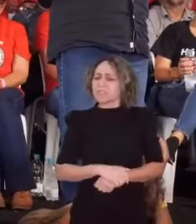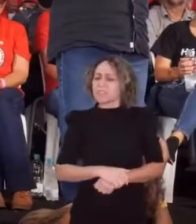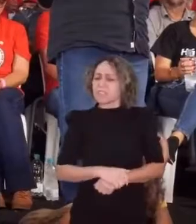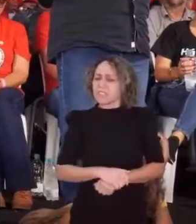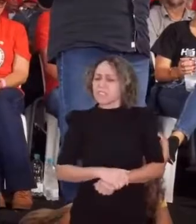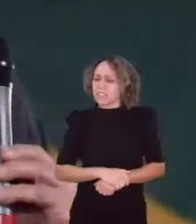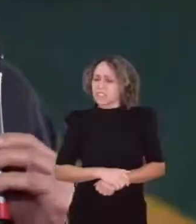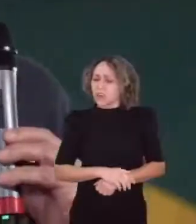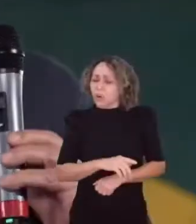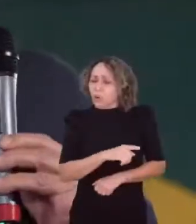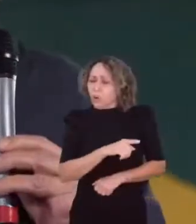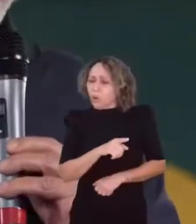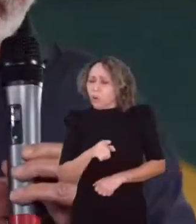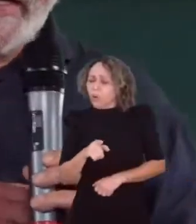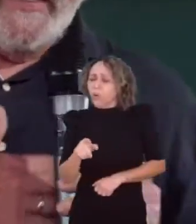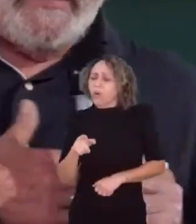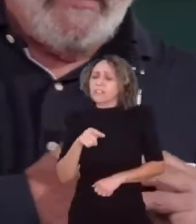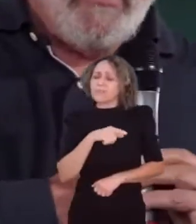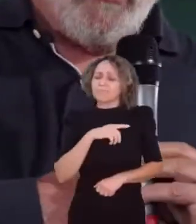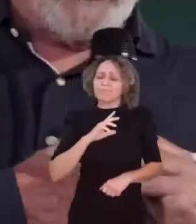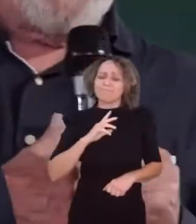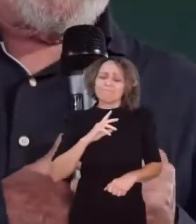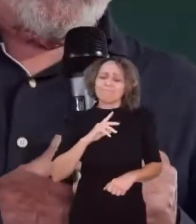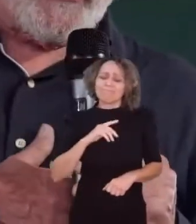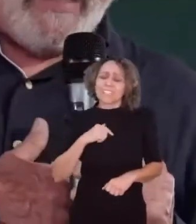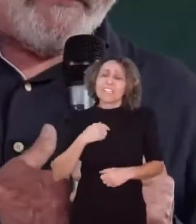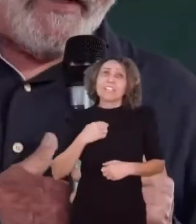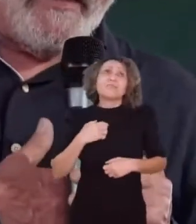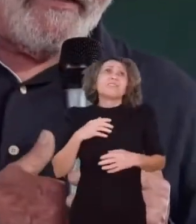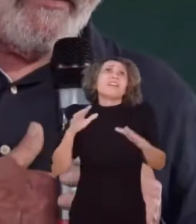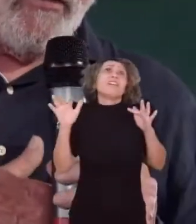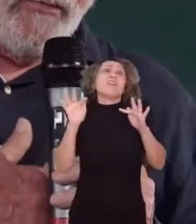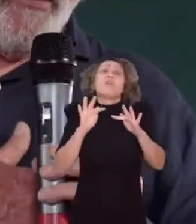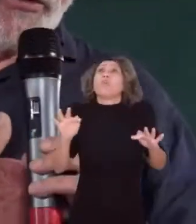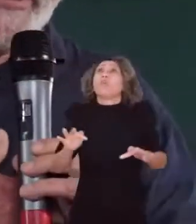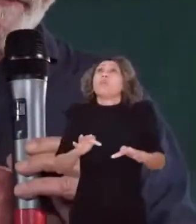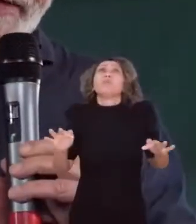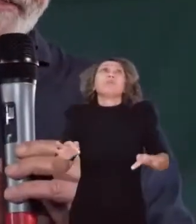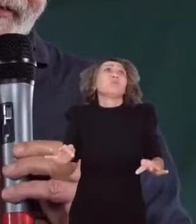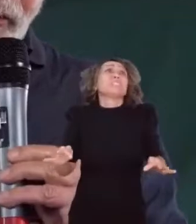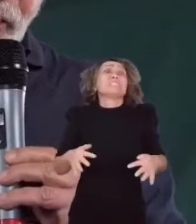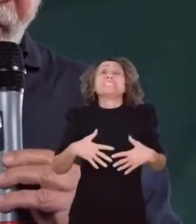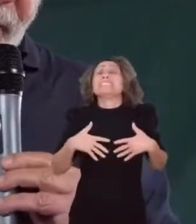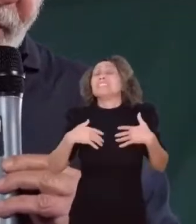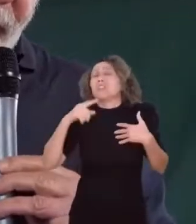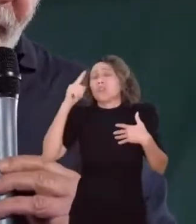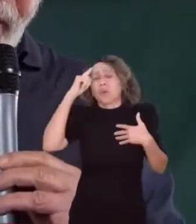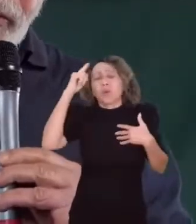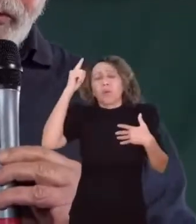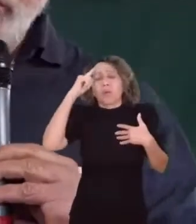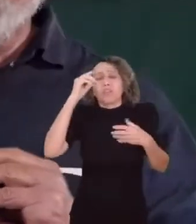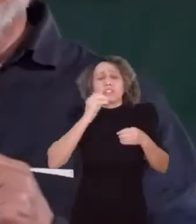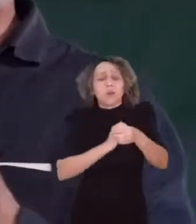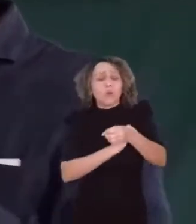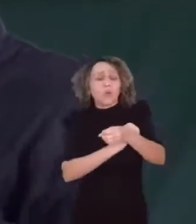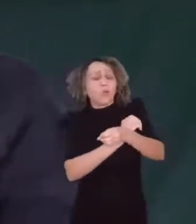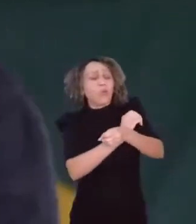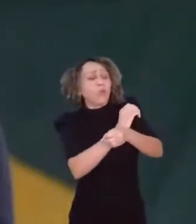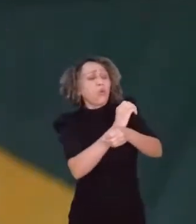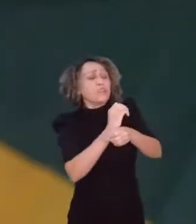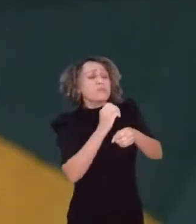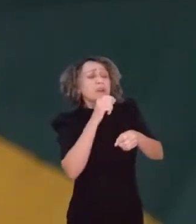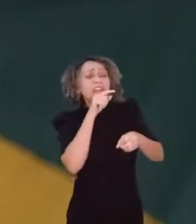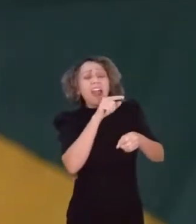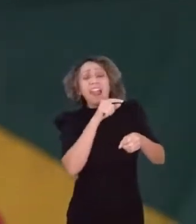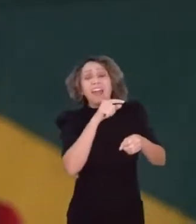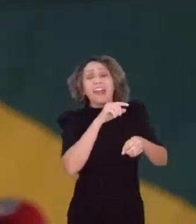alma todo dia de manhã, quando eu escutava bom dia, presidente Lula. Todo dia,